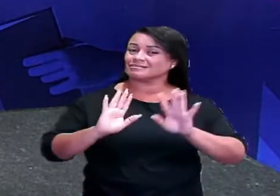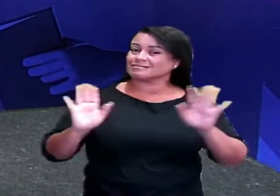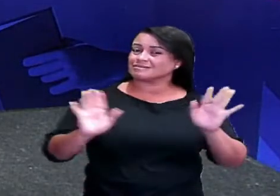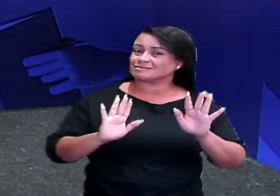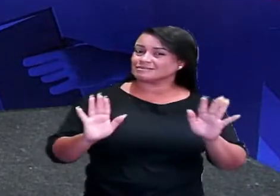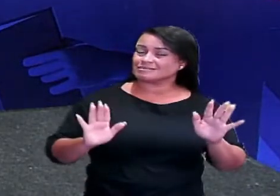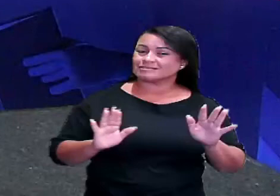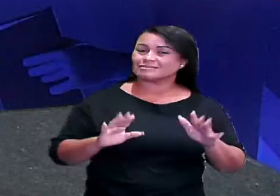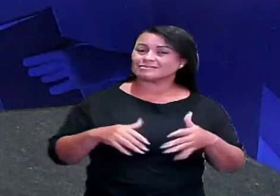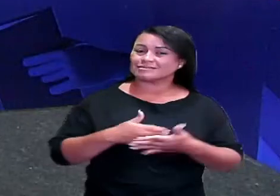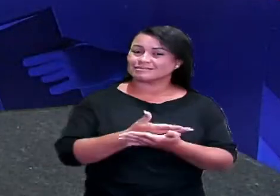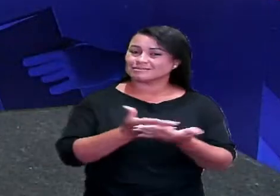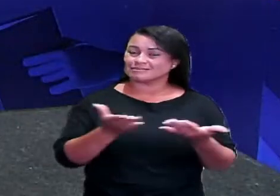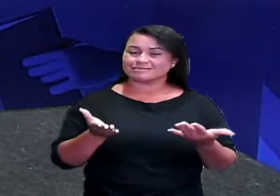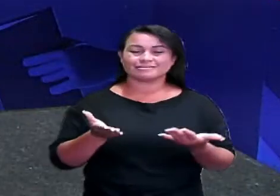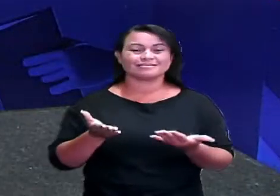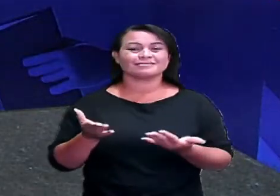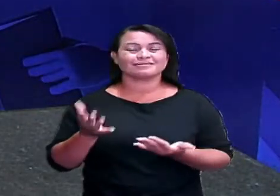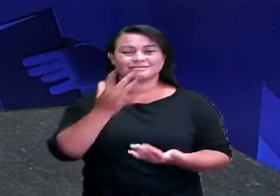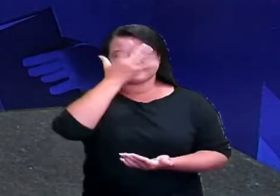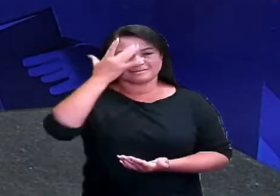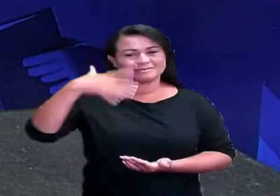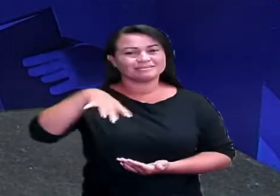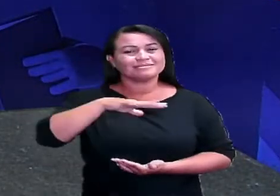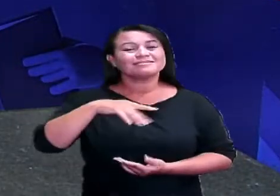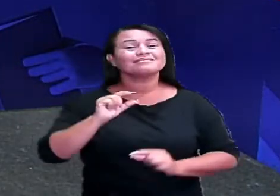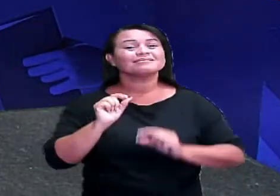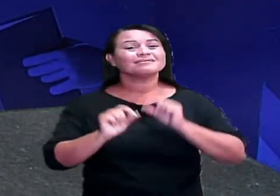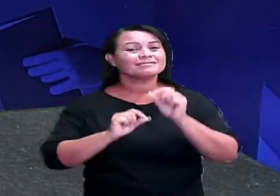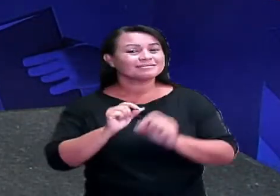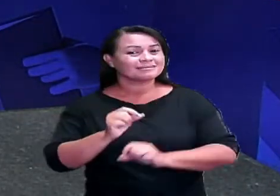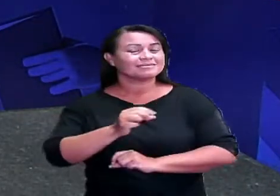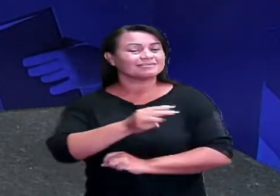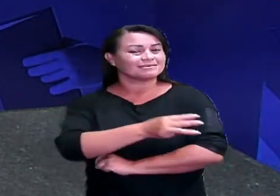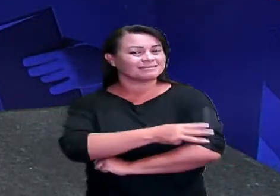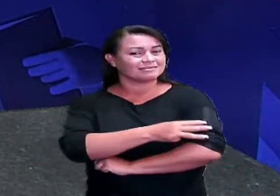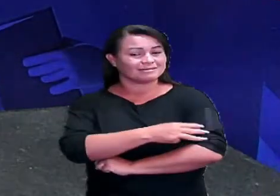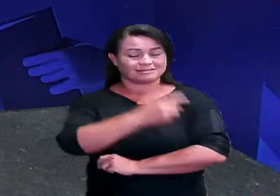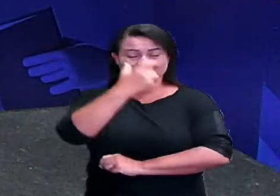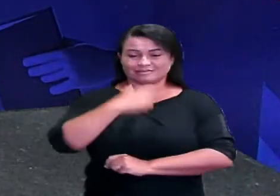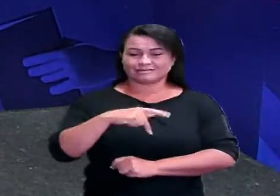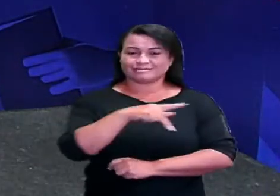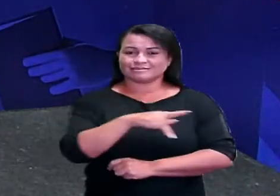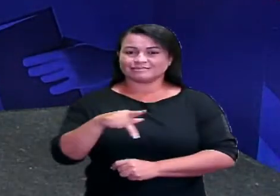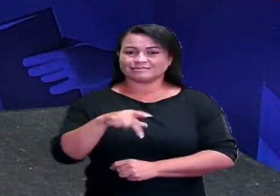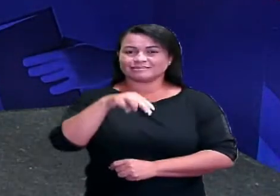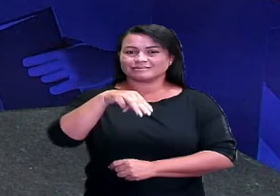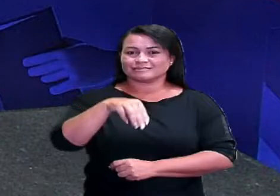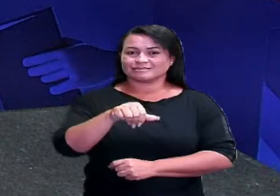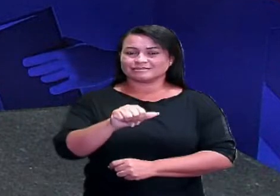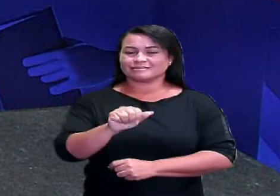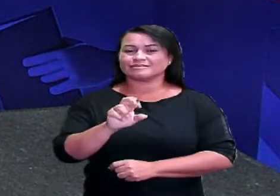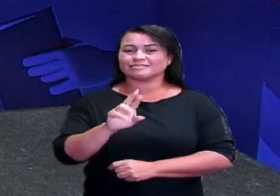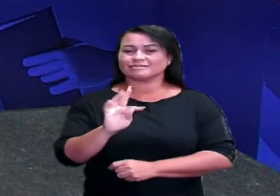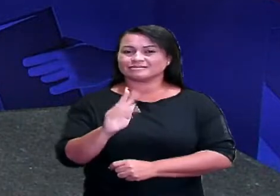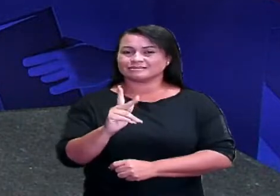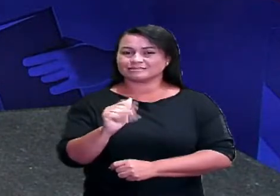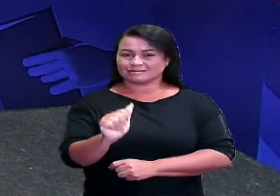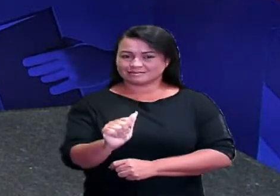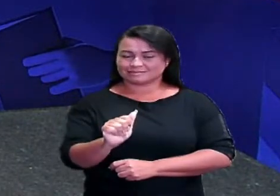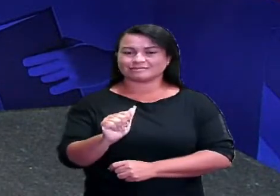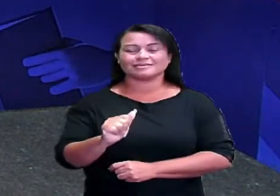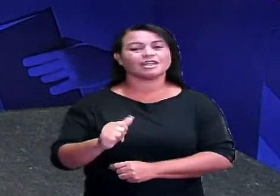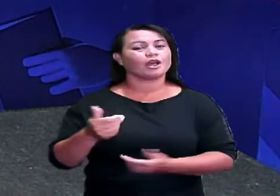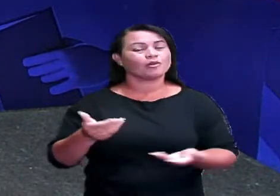Olá, turmas do terceiro ano. Eu sou a professora Marta Justino e vamos dar continuidade às